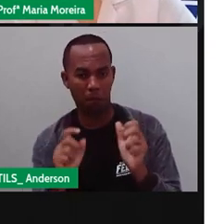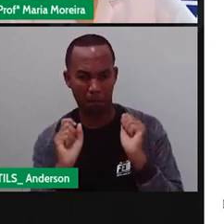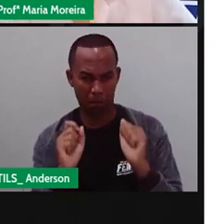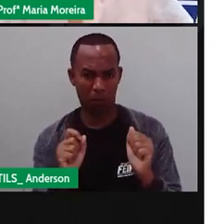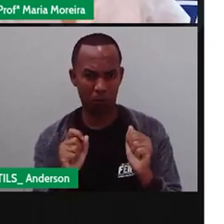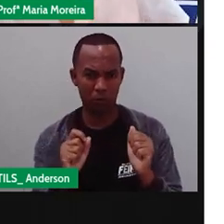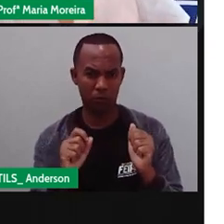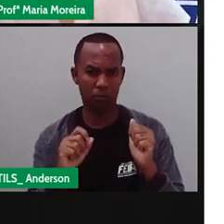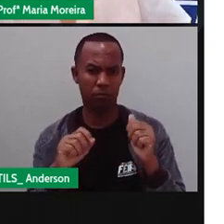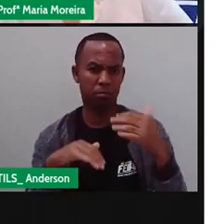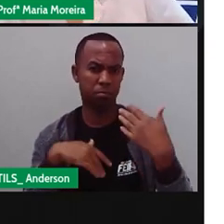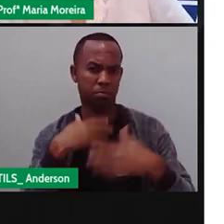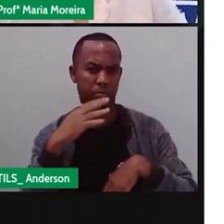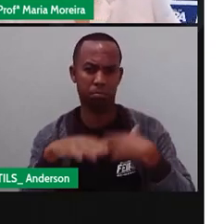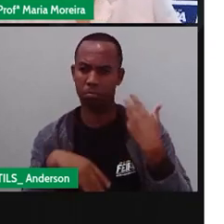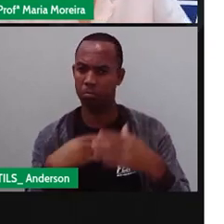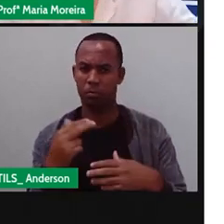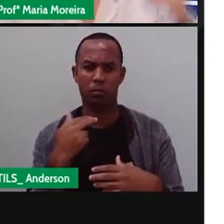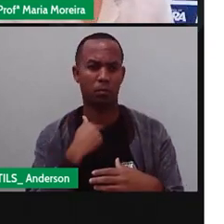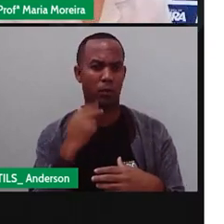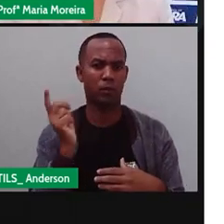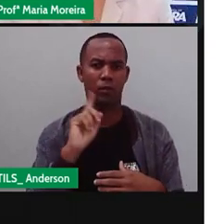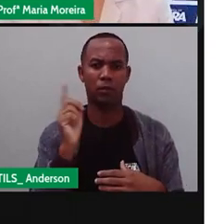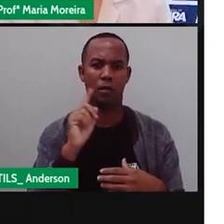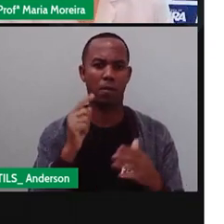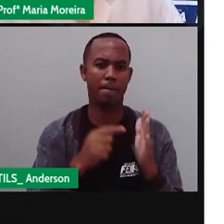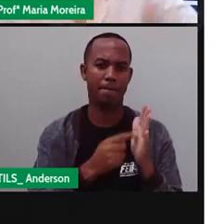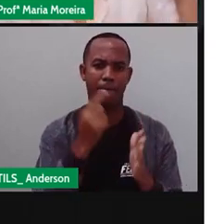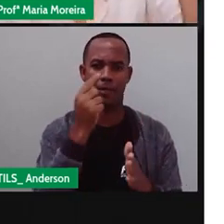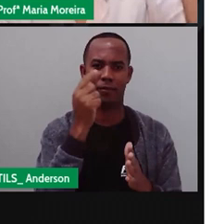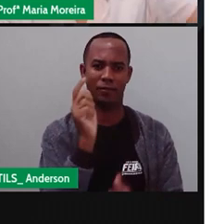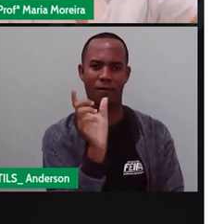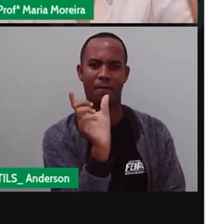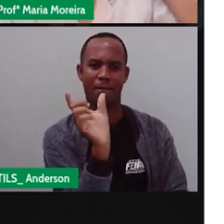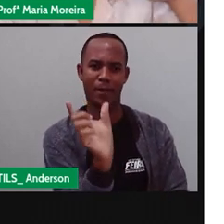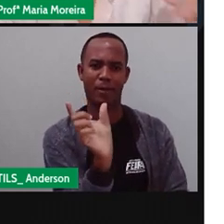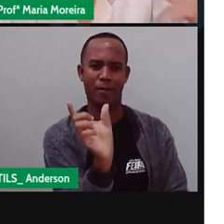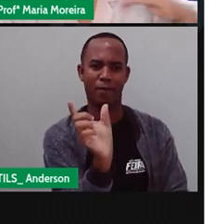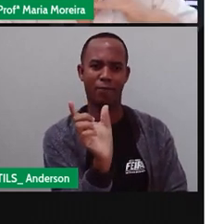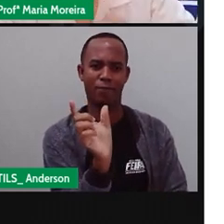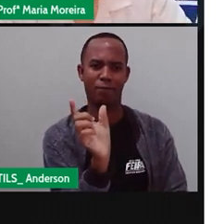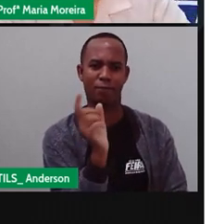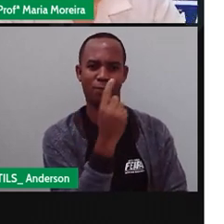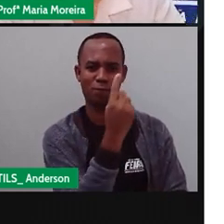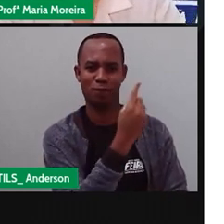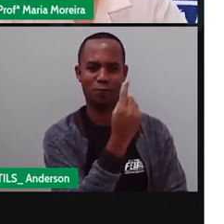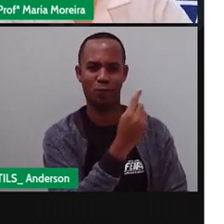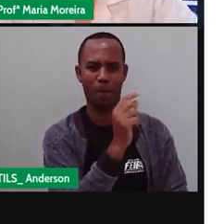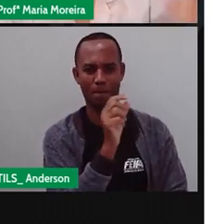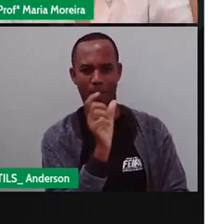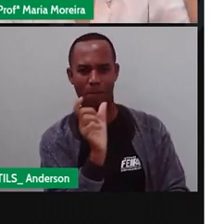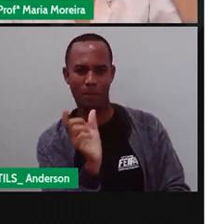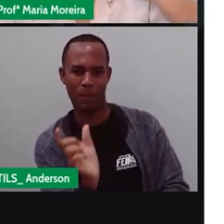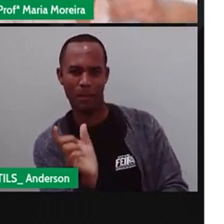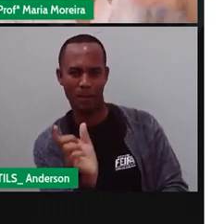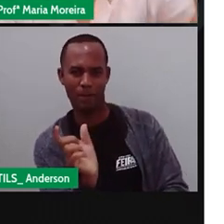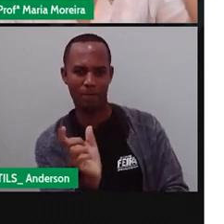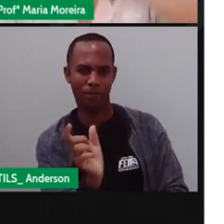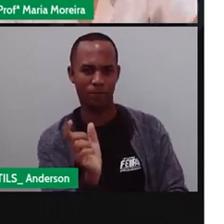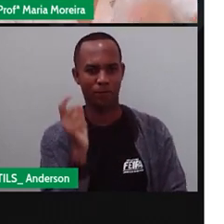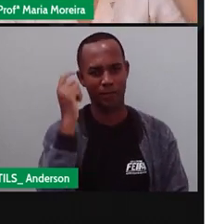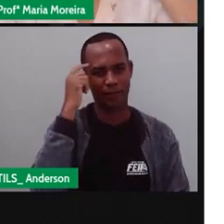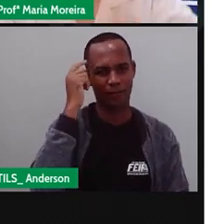segundo, o texto já ficaria confuso. Então, essa é a ideia do parágrafo, separar o texto em partes, né, e que tenham o